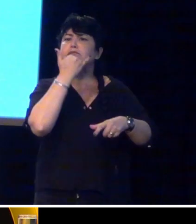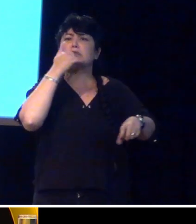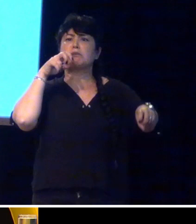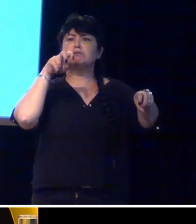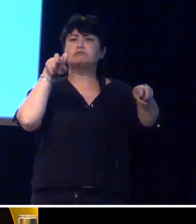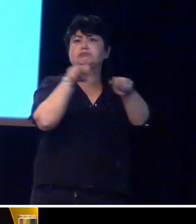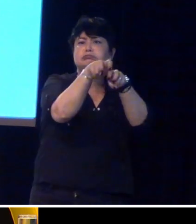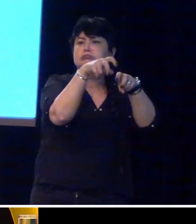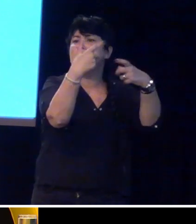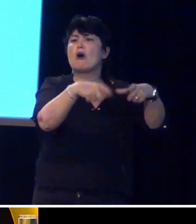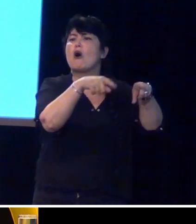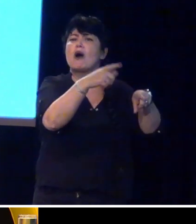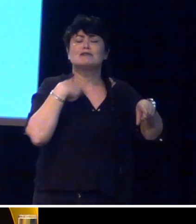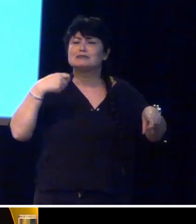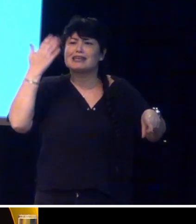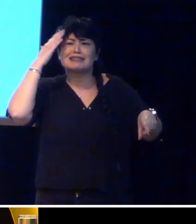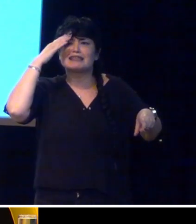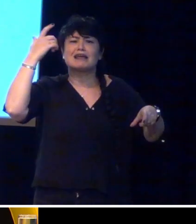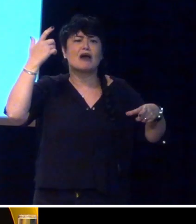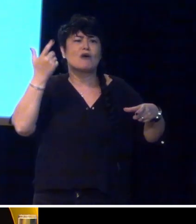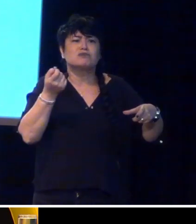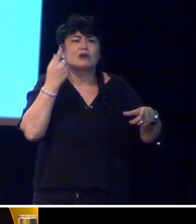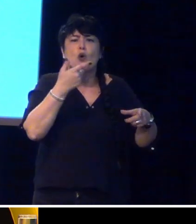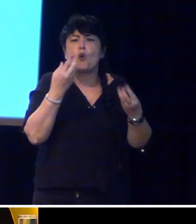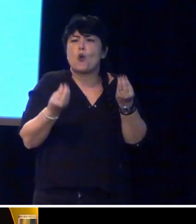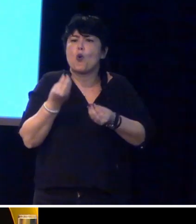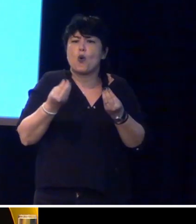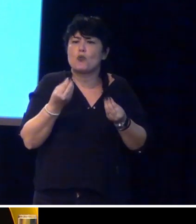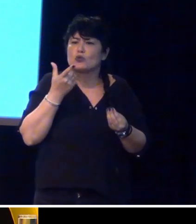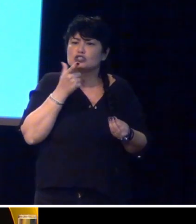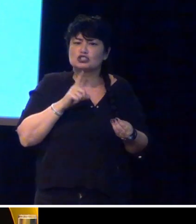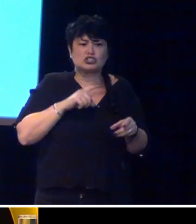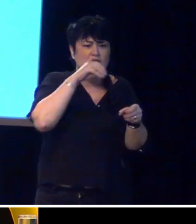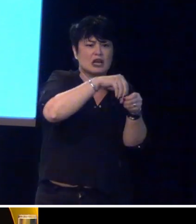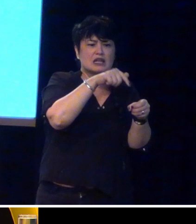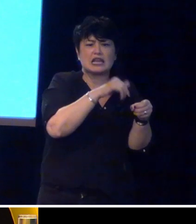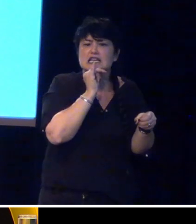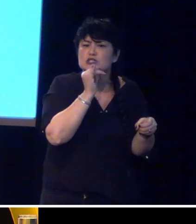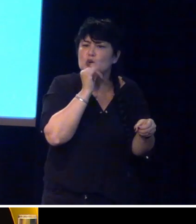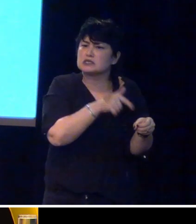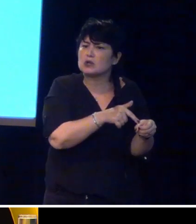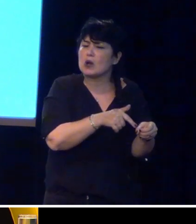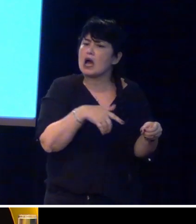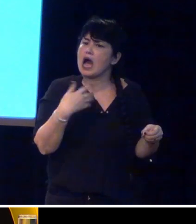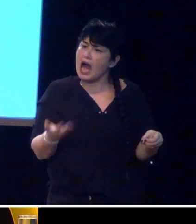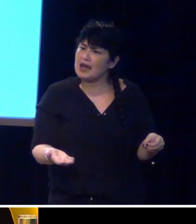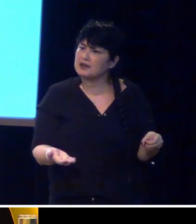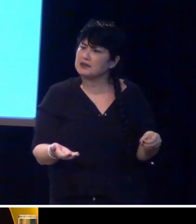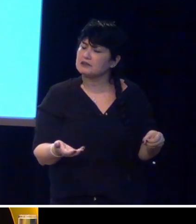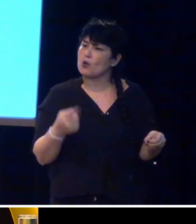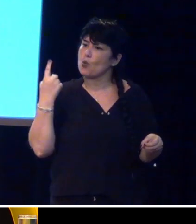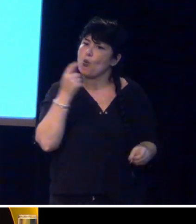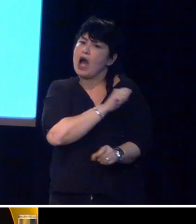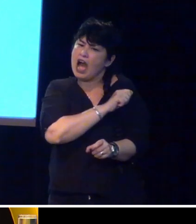desse evento, para entender melhor como é que se deu toda a situação. Então, imediatamente,